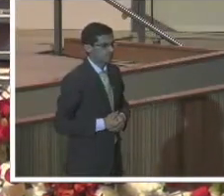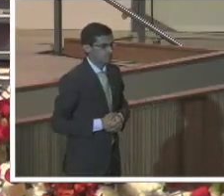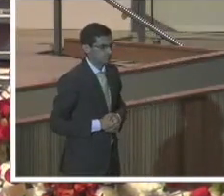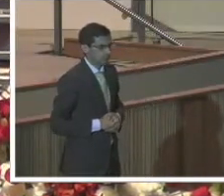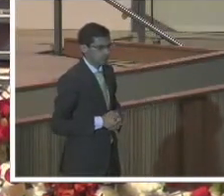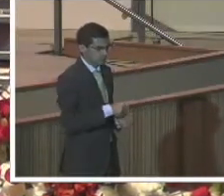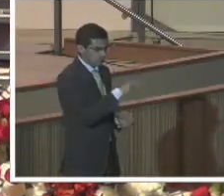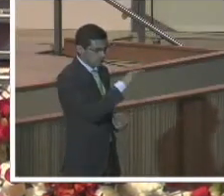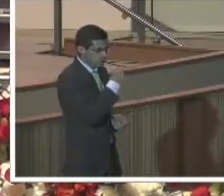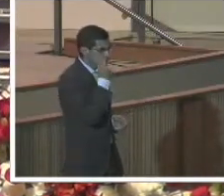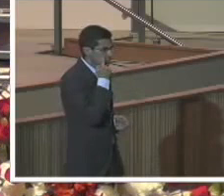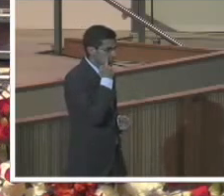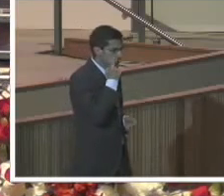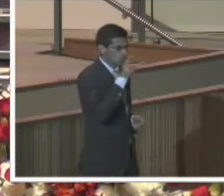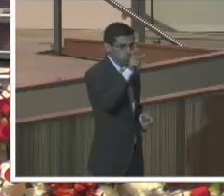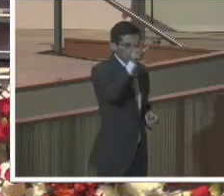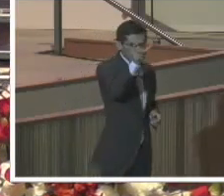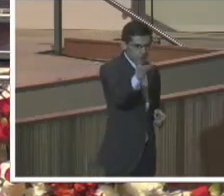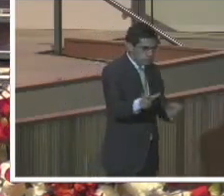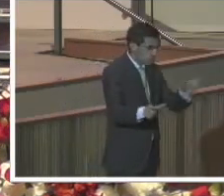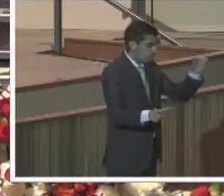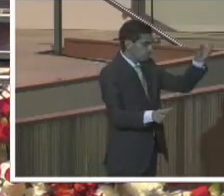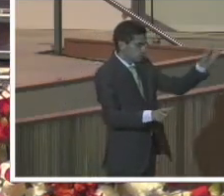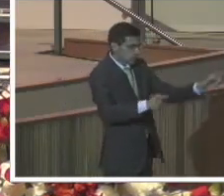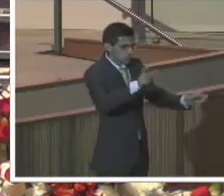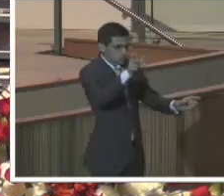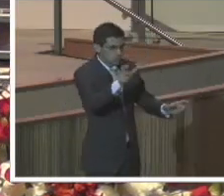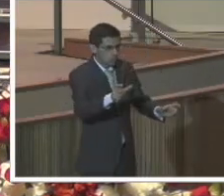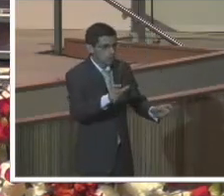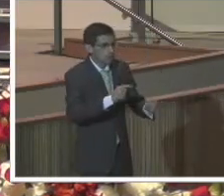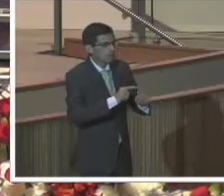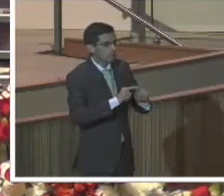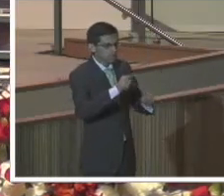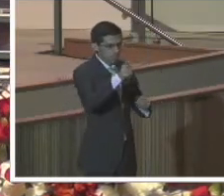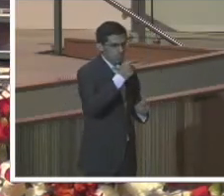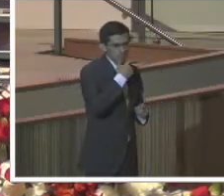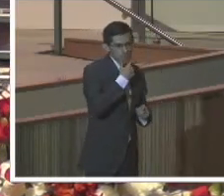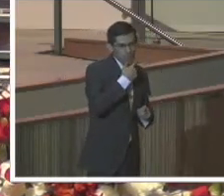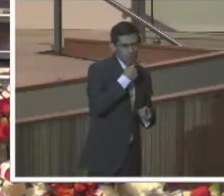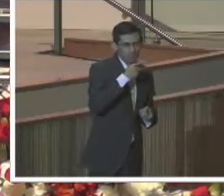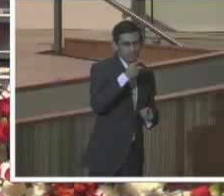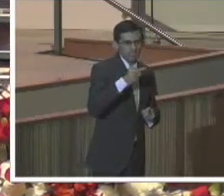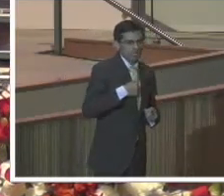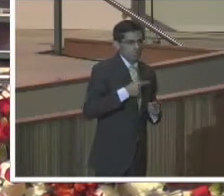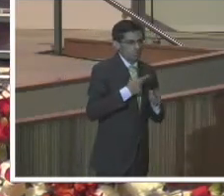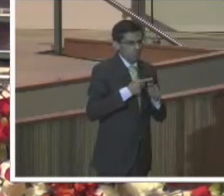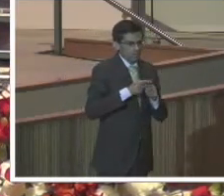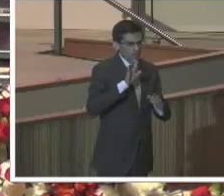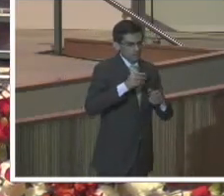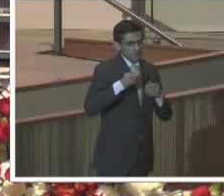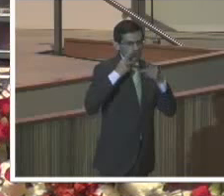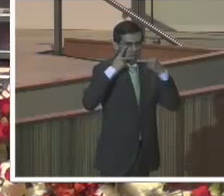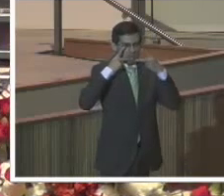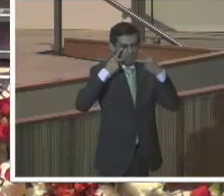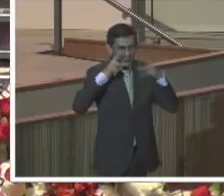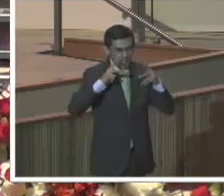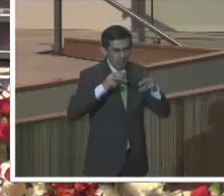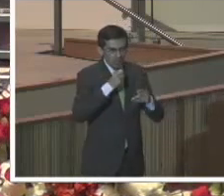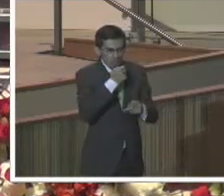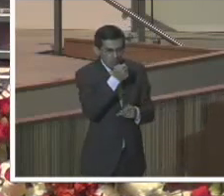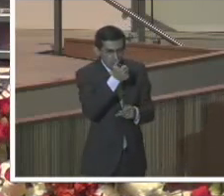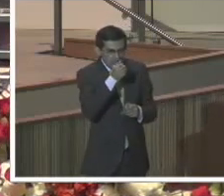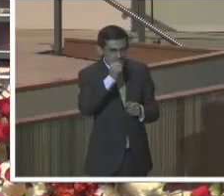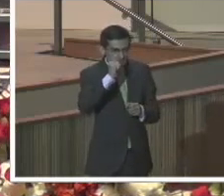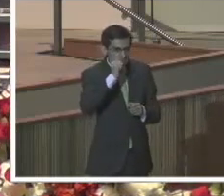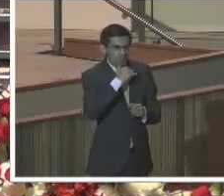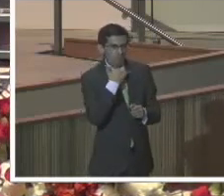Vocês viram fulano, viram Beltrano? Esse homem é perseguido por causa do Evangelho. Eu pude me sentar do lado